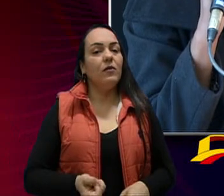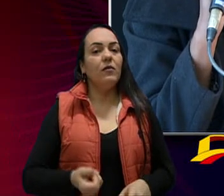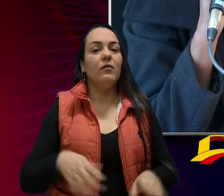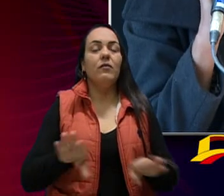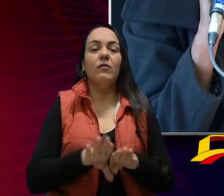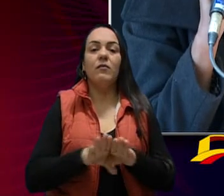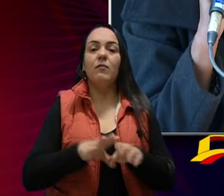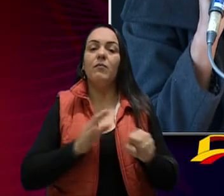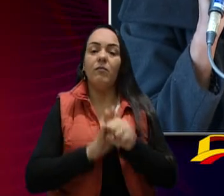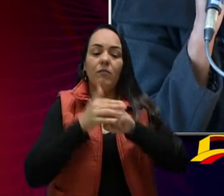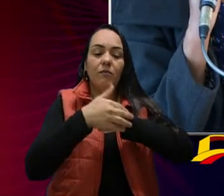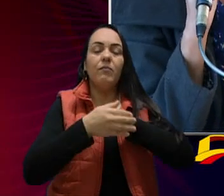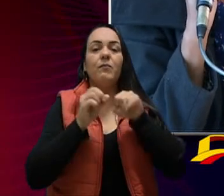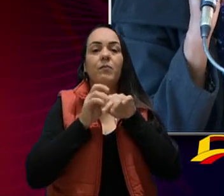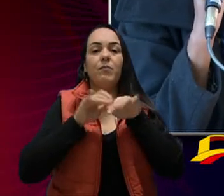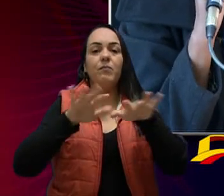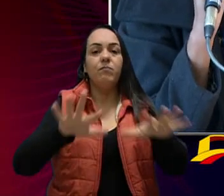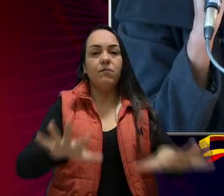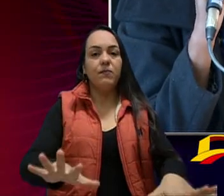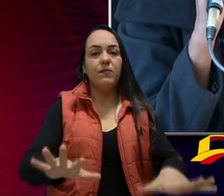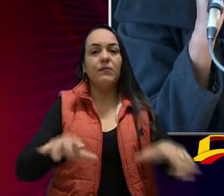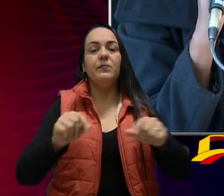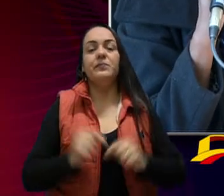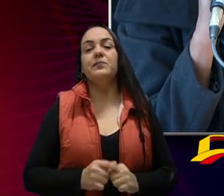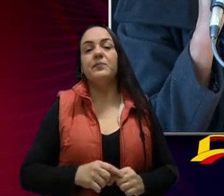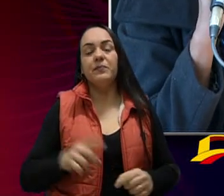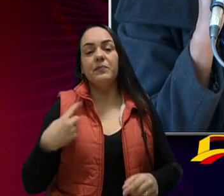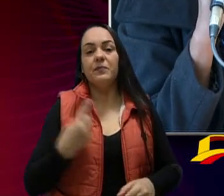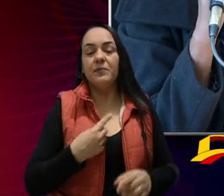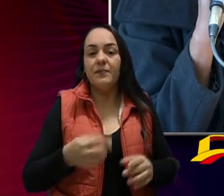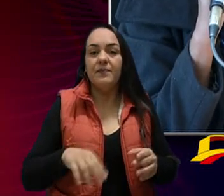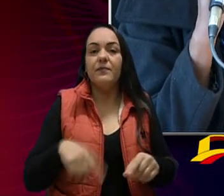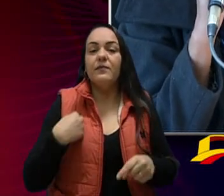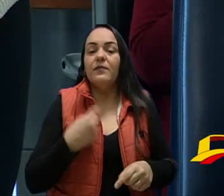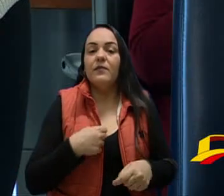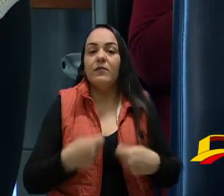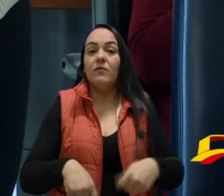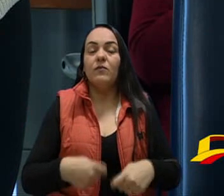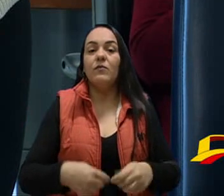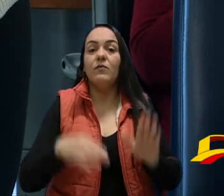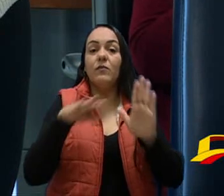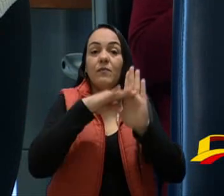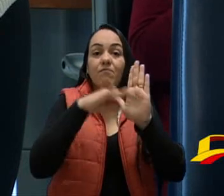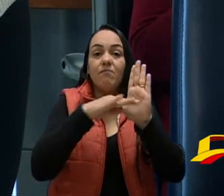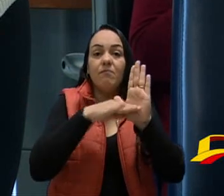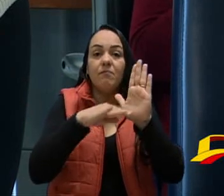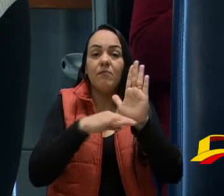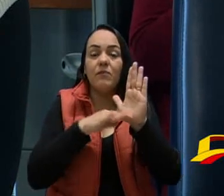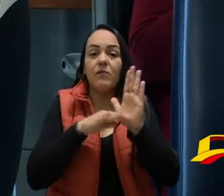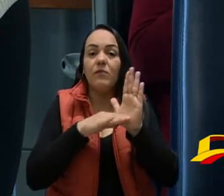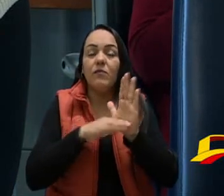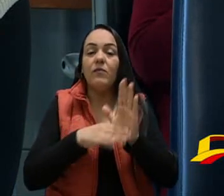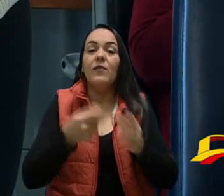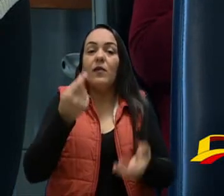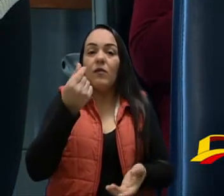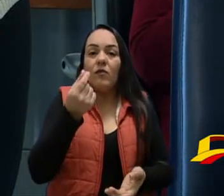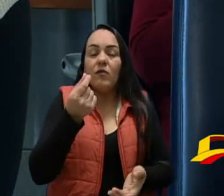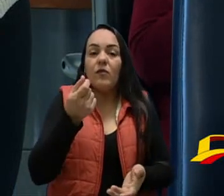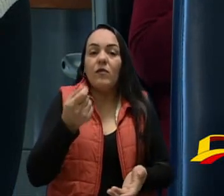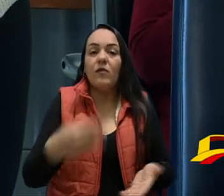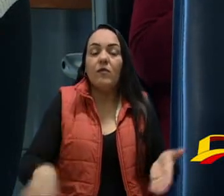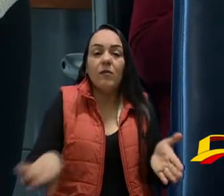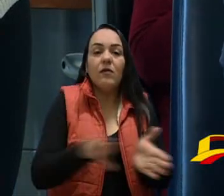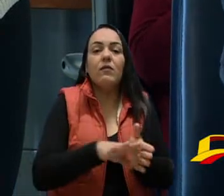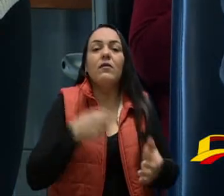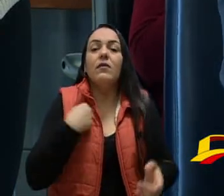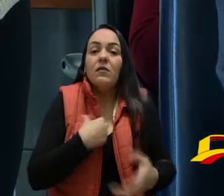sara convite 19 é especificamente a pontuação que nós estamos fazendo é do recursos que foram destinados e ele é